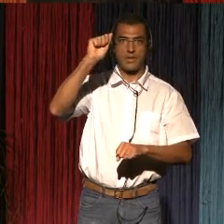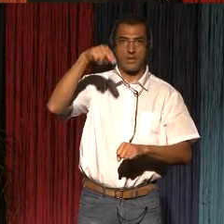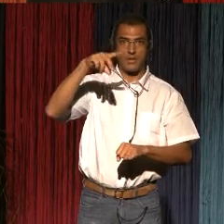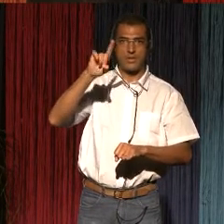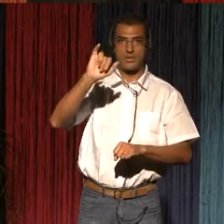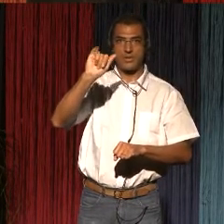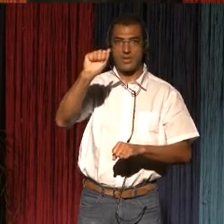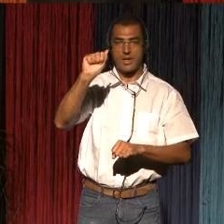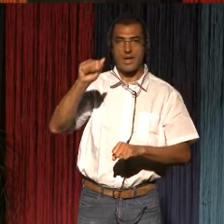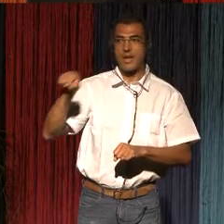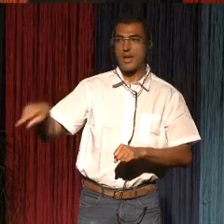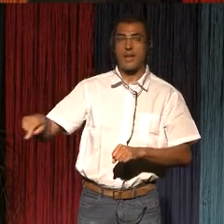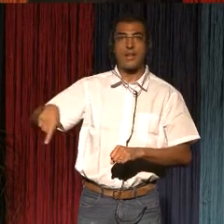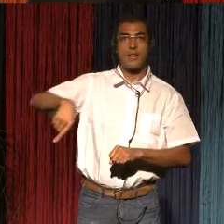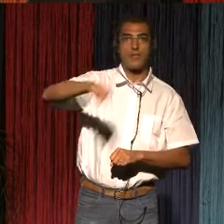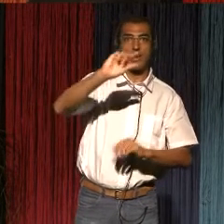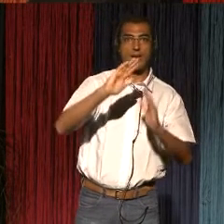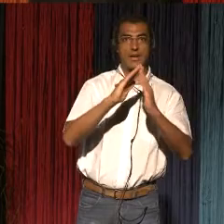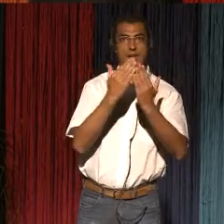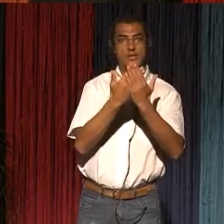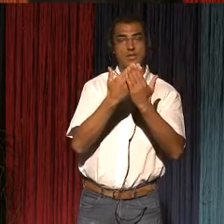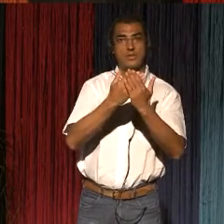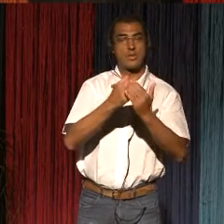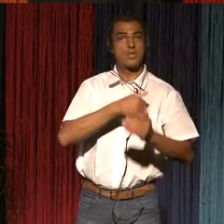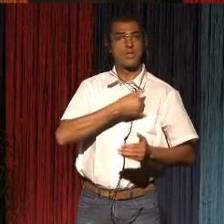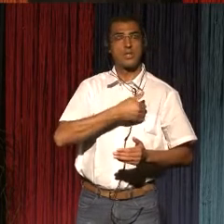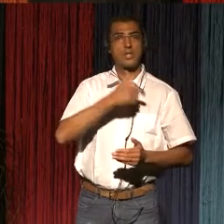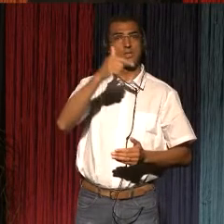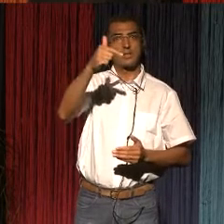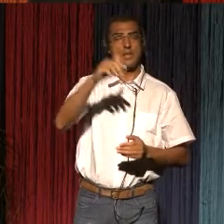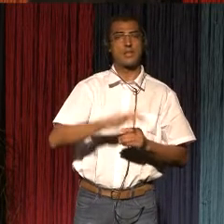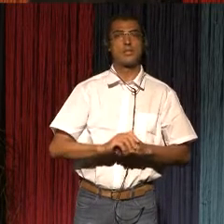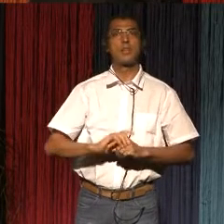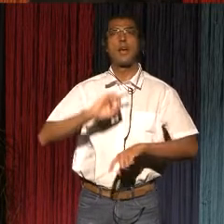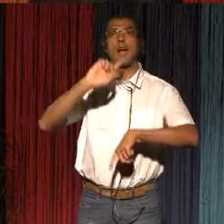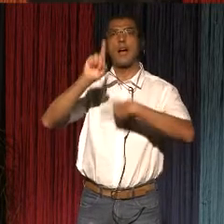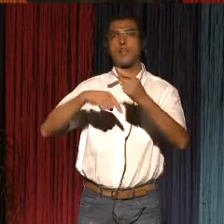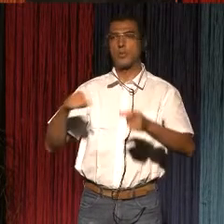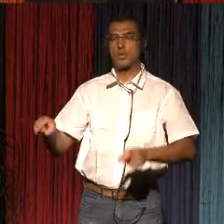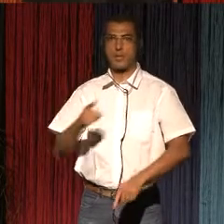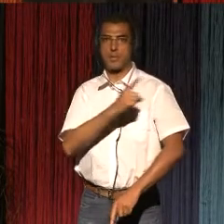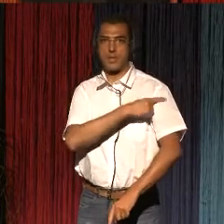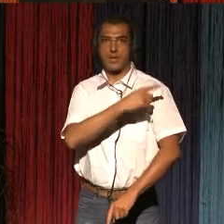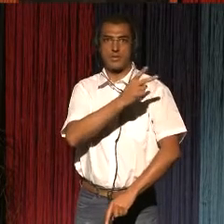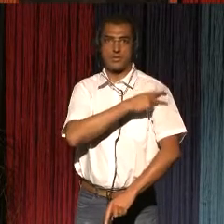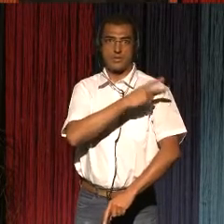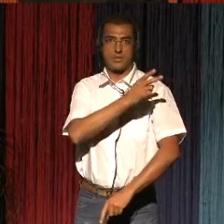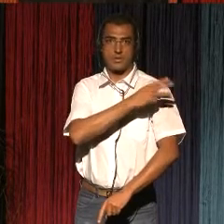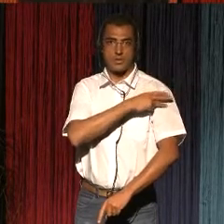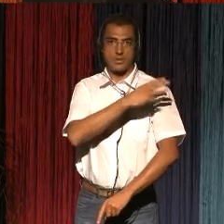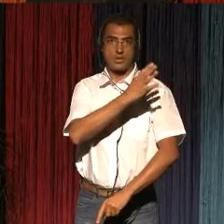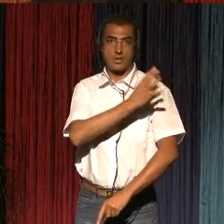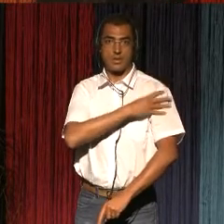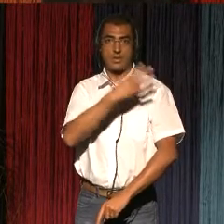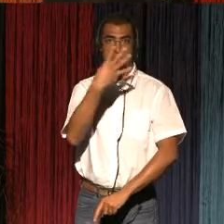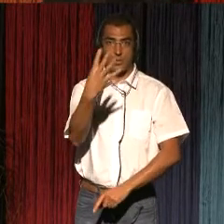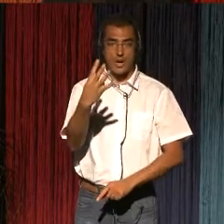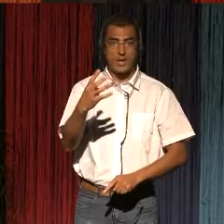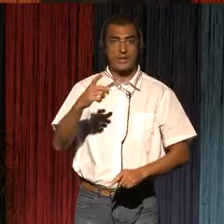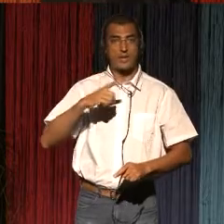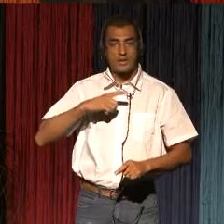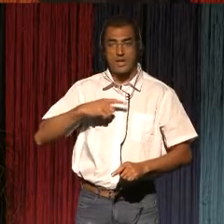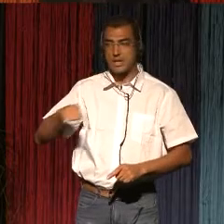quando eles estão no 4º ano, os resultados delas são melhores que crianças de qualquer lugar do mundo. Isso está